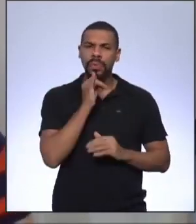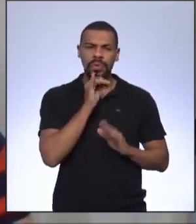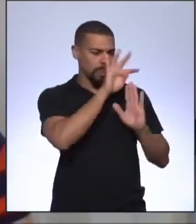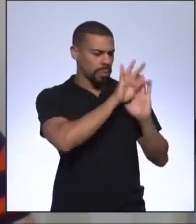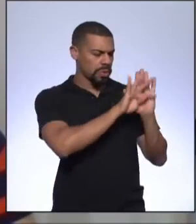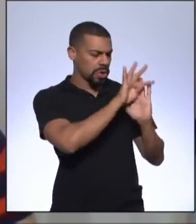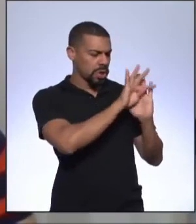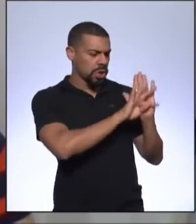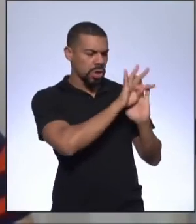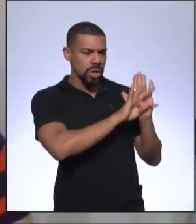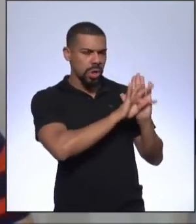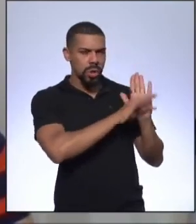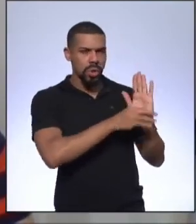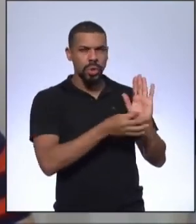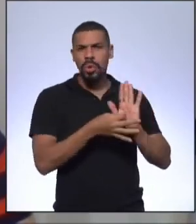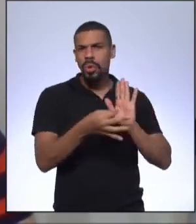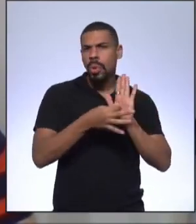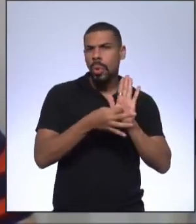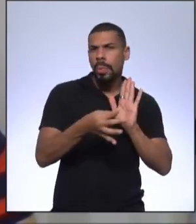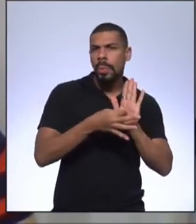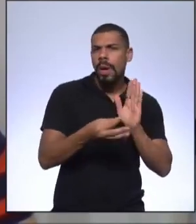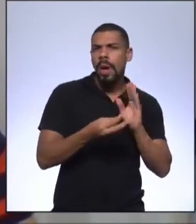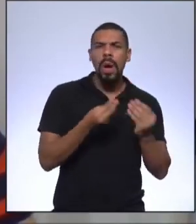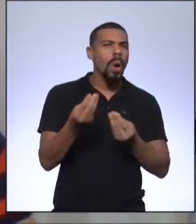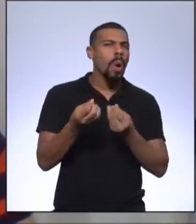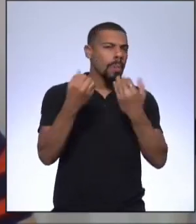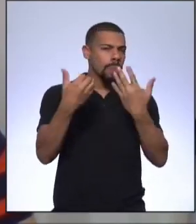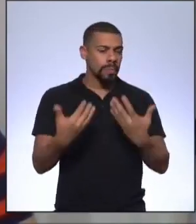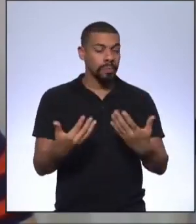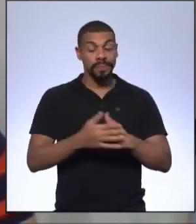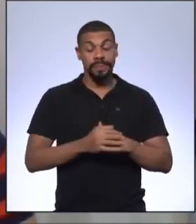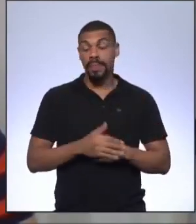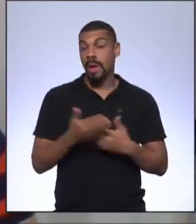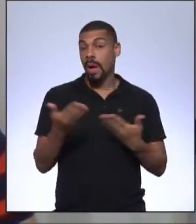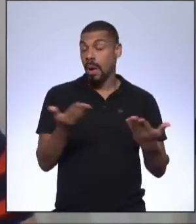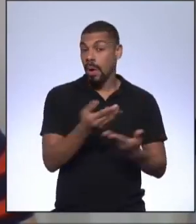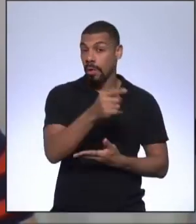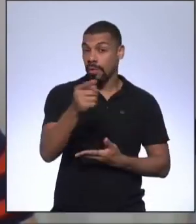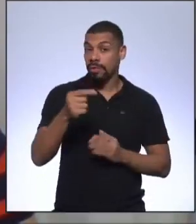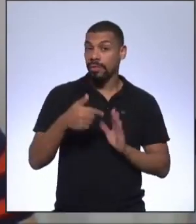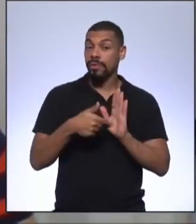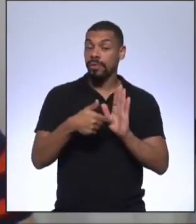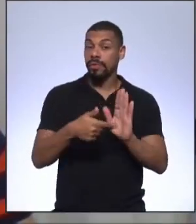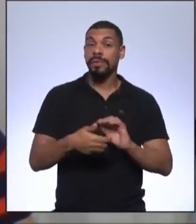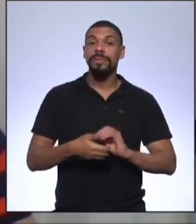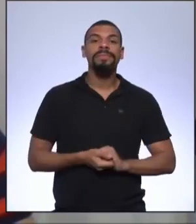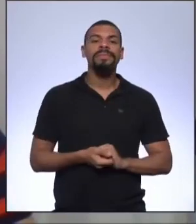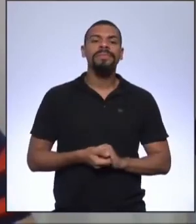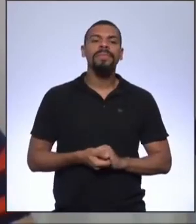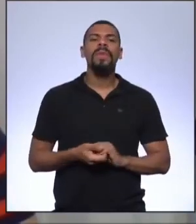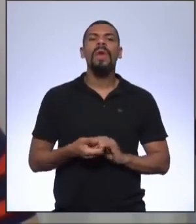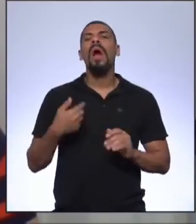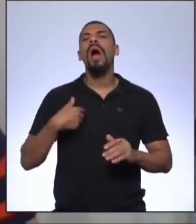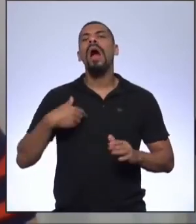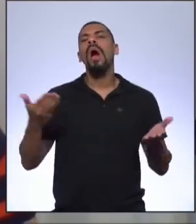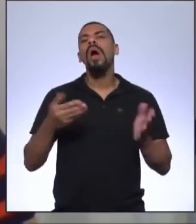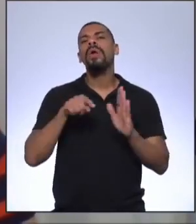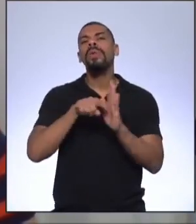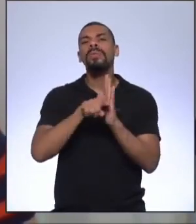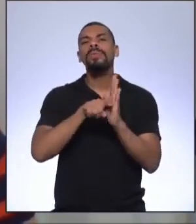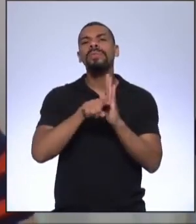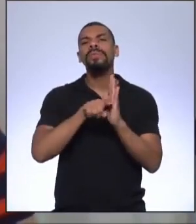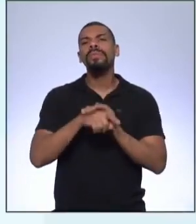texto persuasivo? Como é que você faz uma campanha, por exemplo? Eu vou mostrar para vocês. E aí, a pergunta que a gente tem aí, the